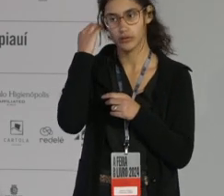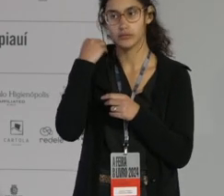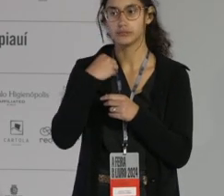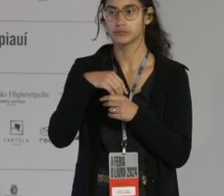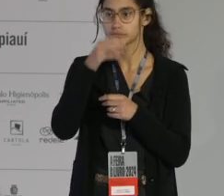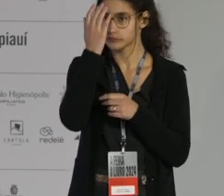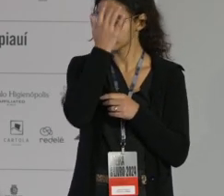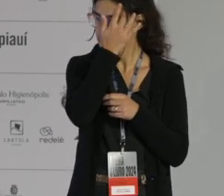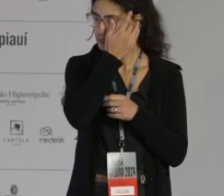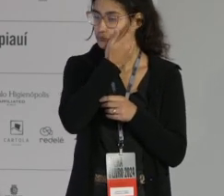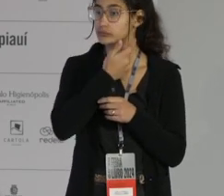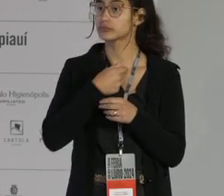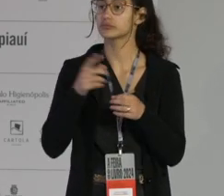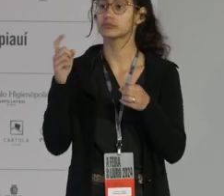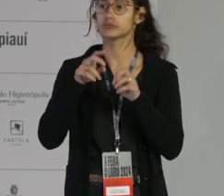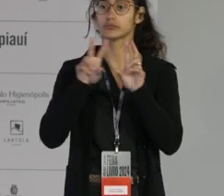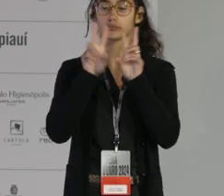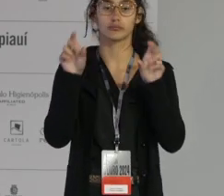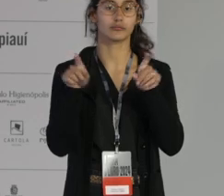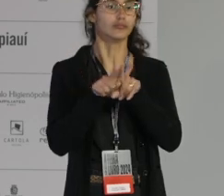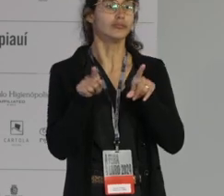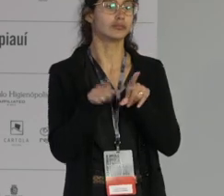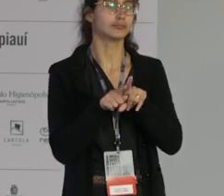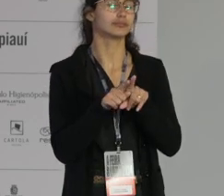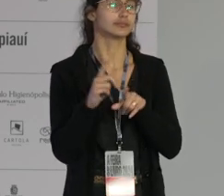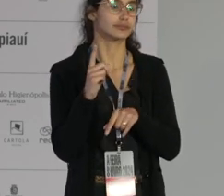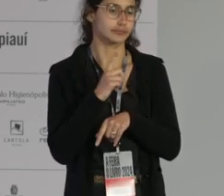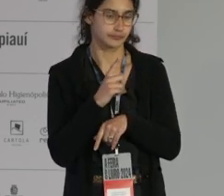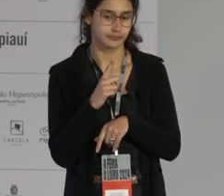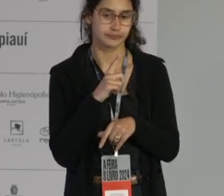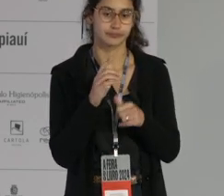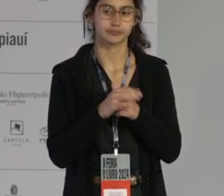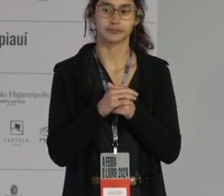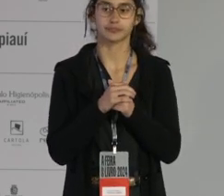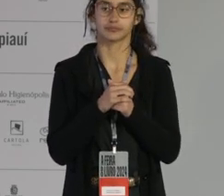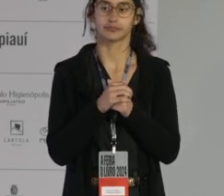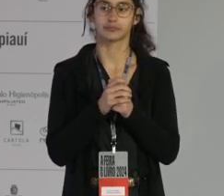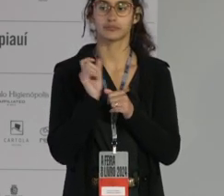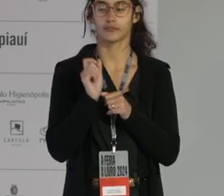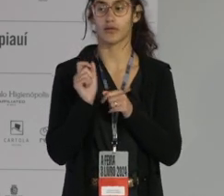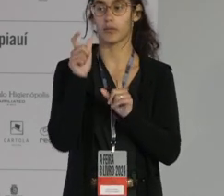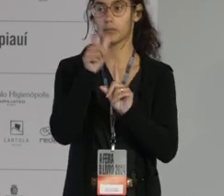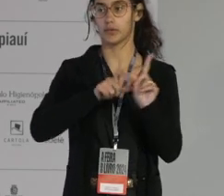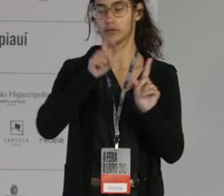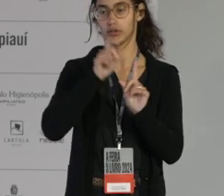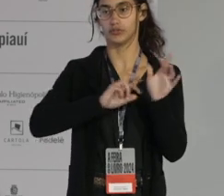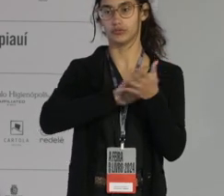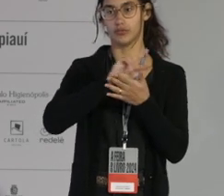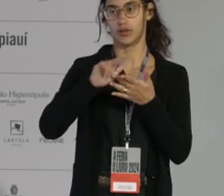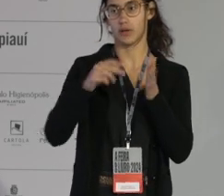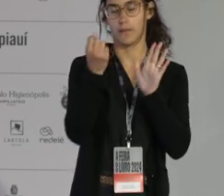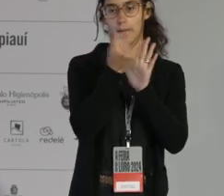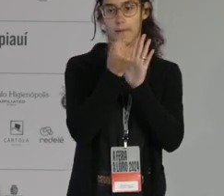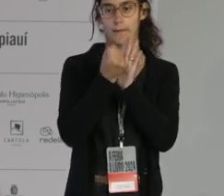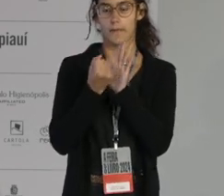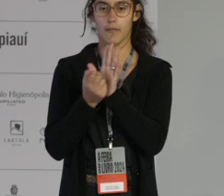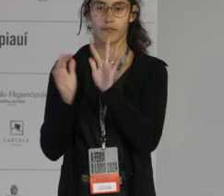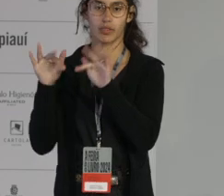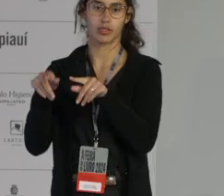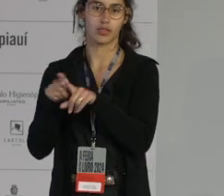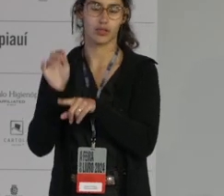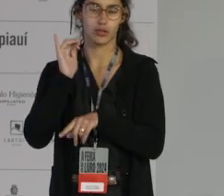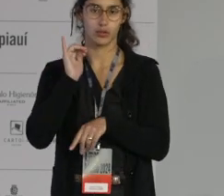volto para esse tema da identidade, que está no Paraíso Canibal, em que o personagem passa por várias identidades e ele termina o